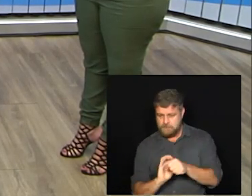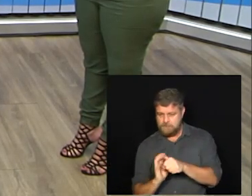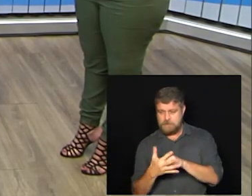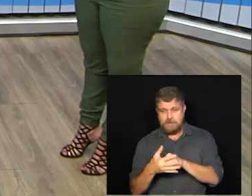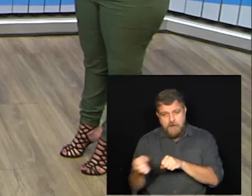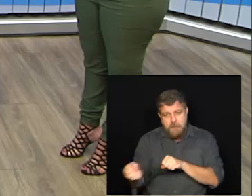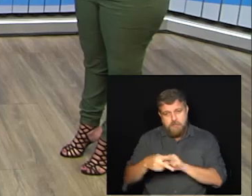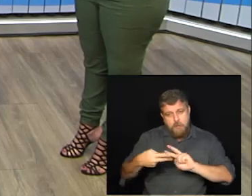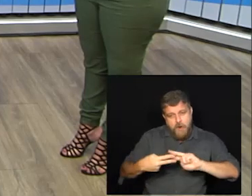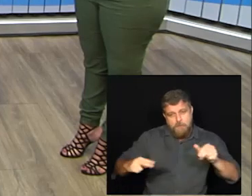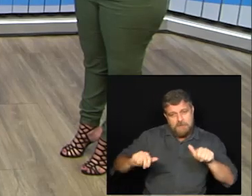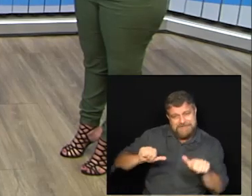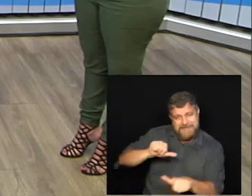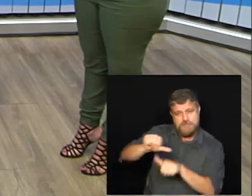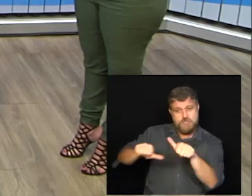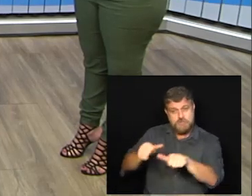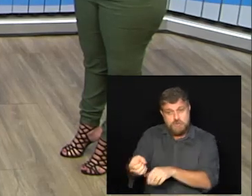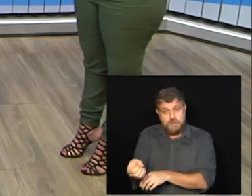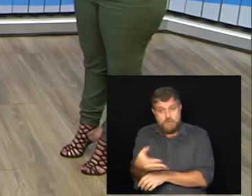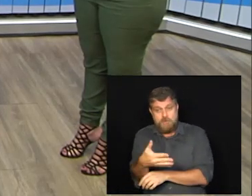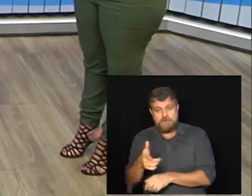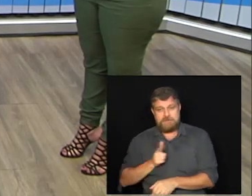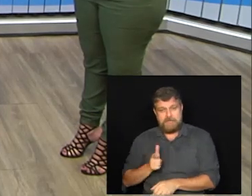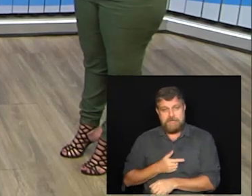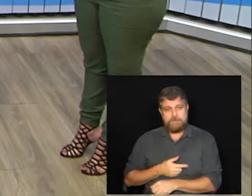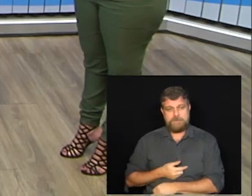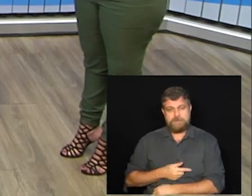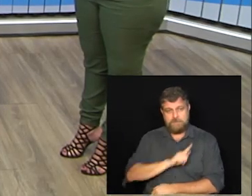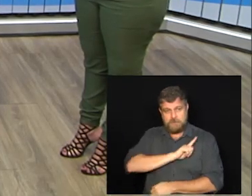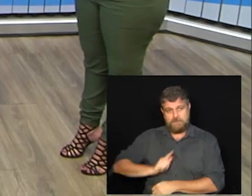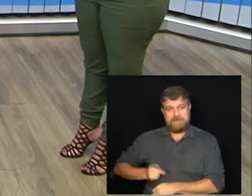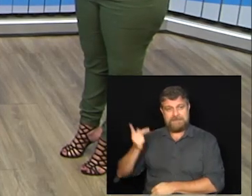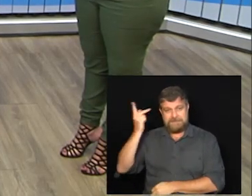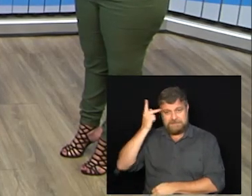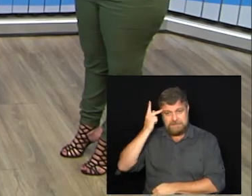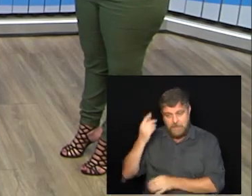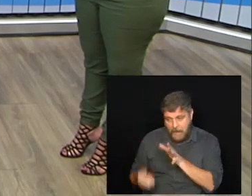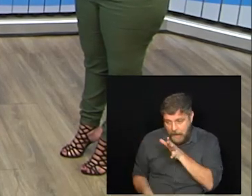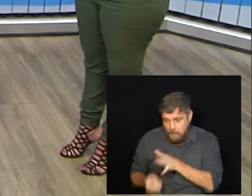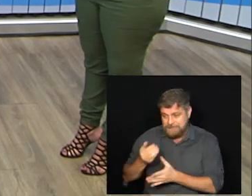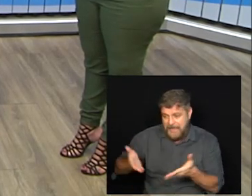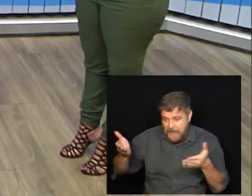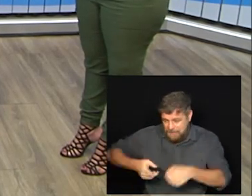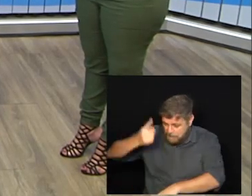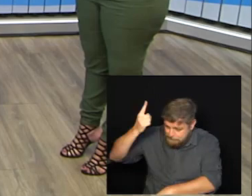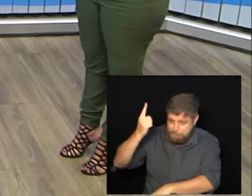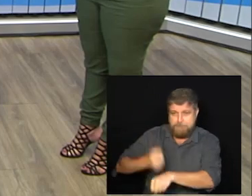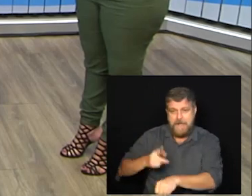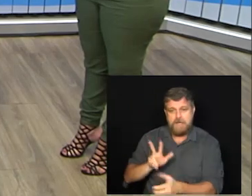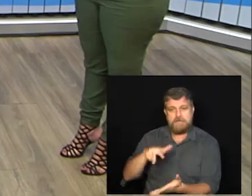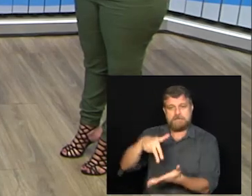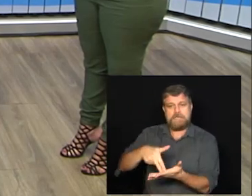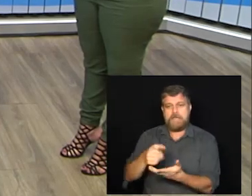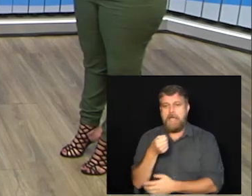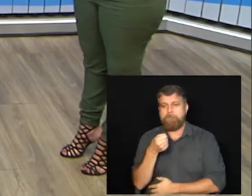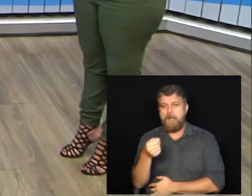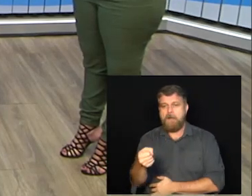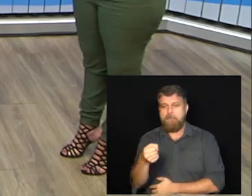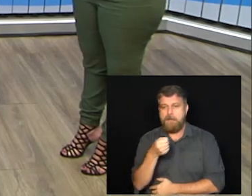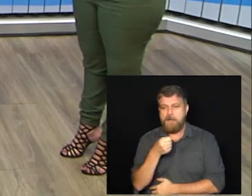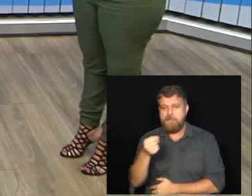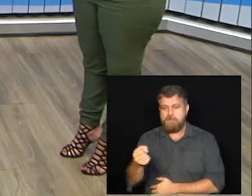nova cepa. Uma nova coletiva do governo do estado está acontecendo neste momento e todas